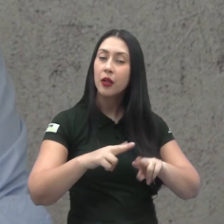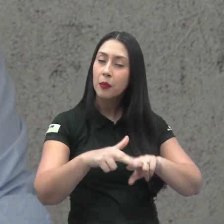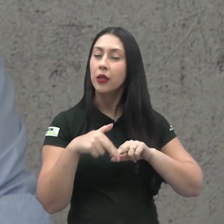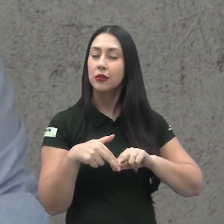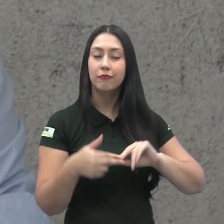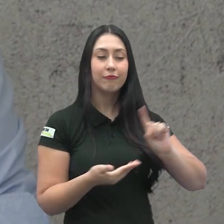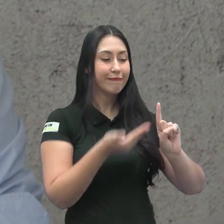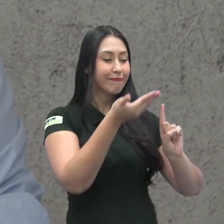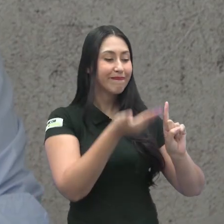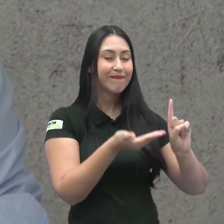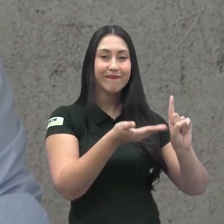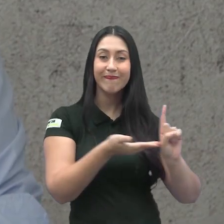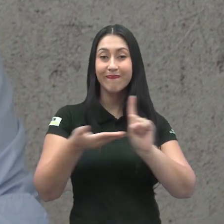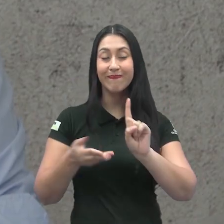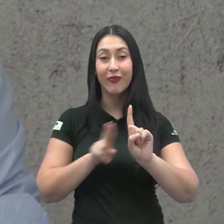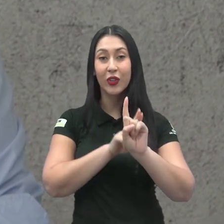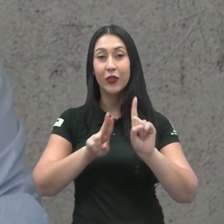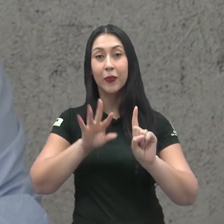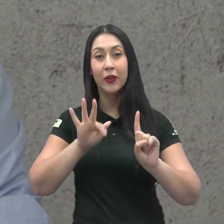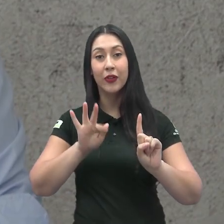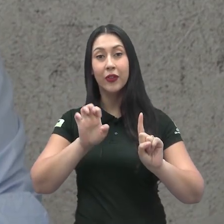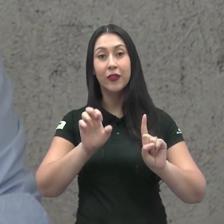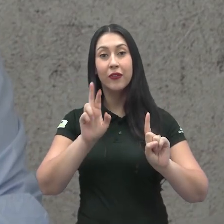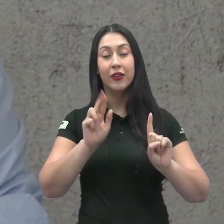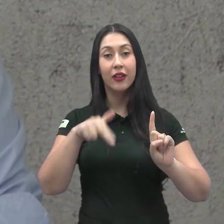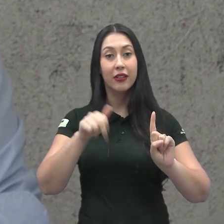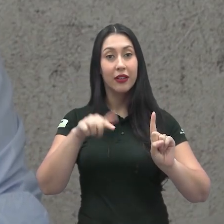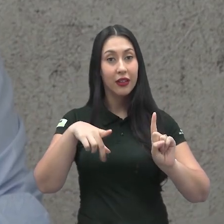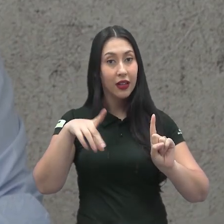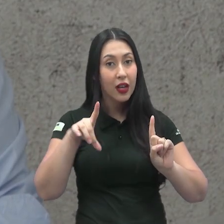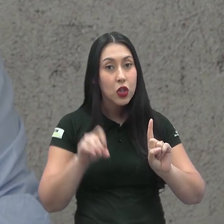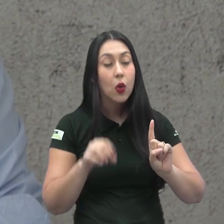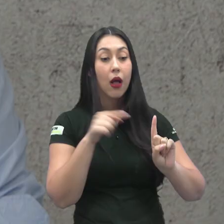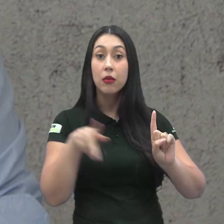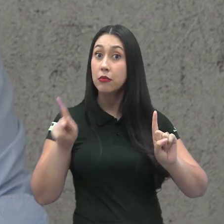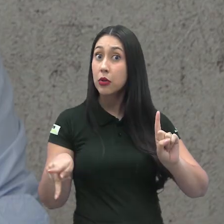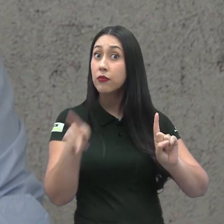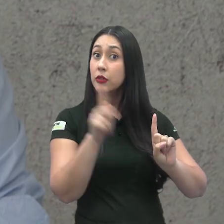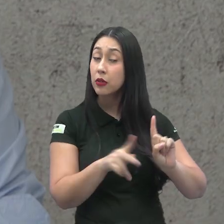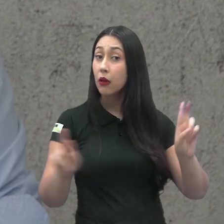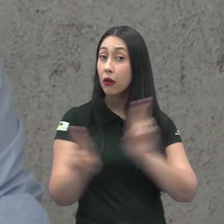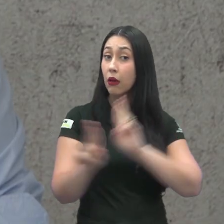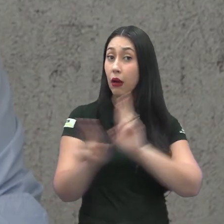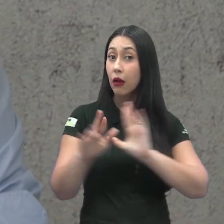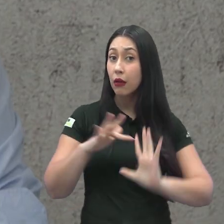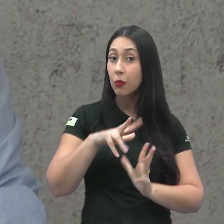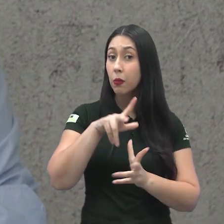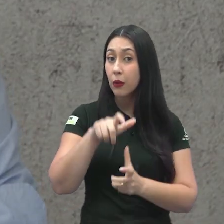eu recebo hoje aqui no nosso estúdio Fernando Martins Ústeres, professor de Relações